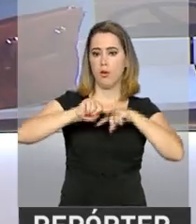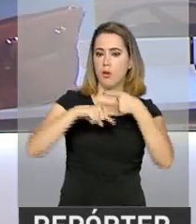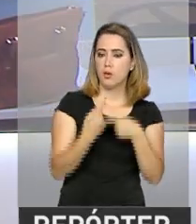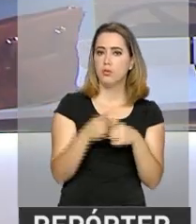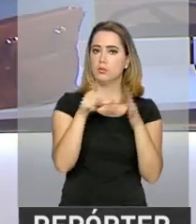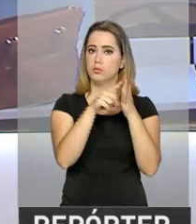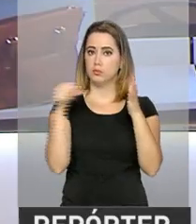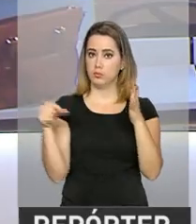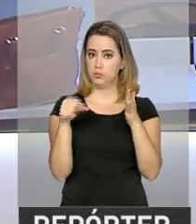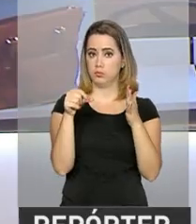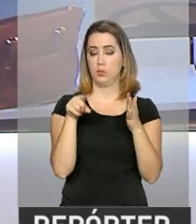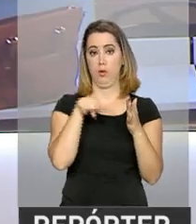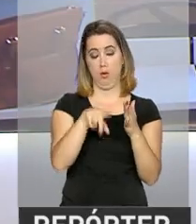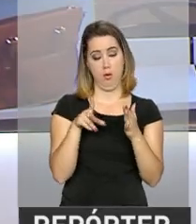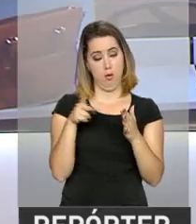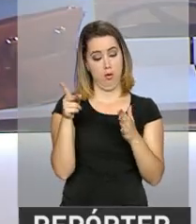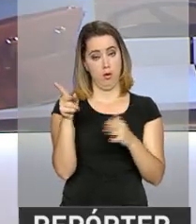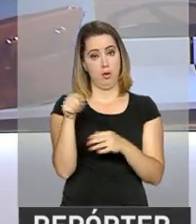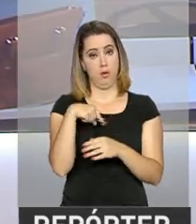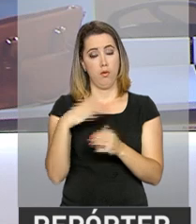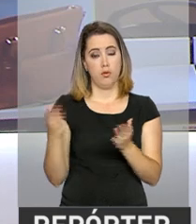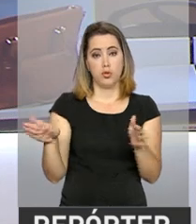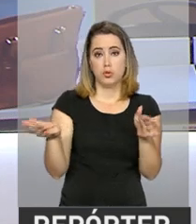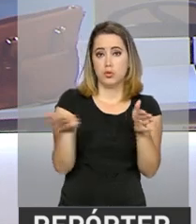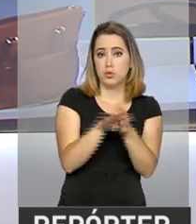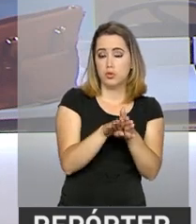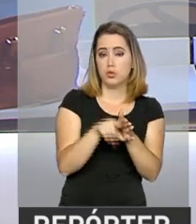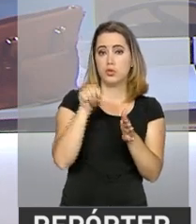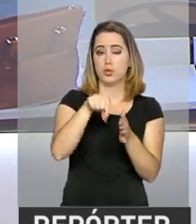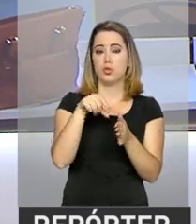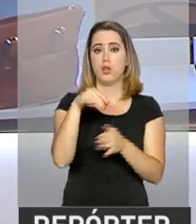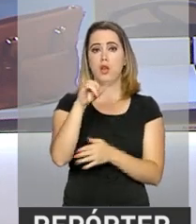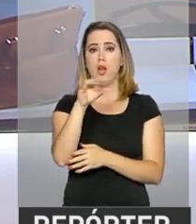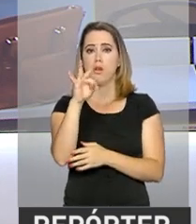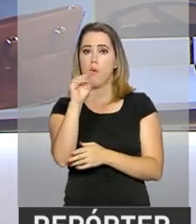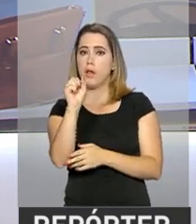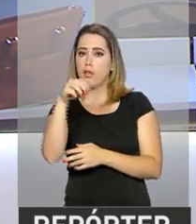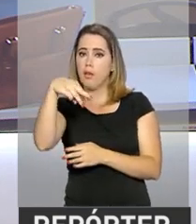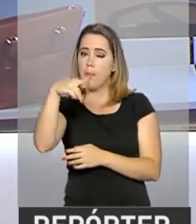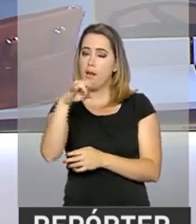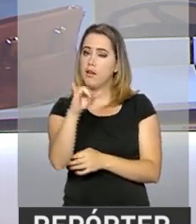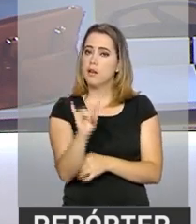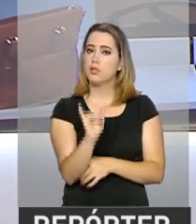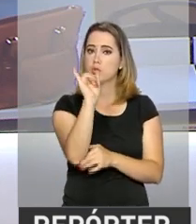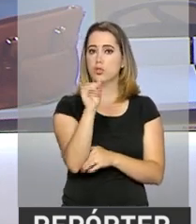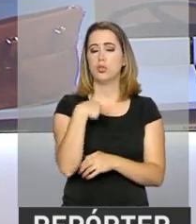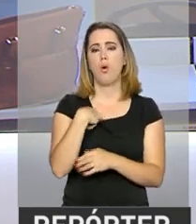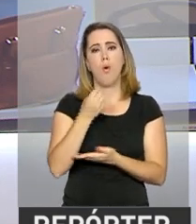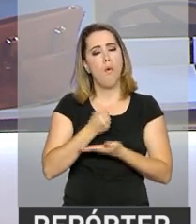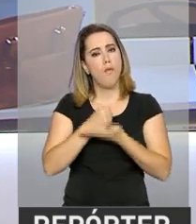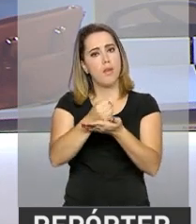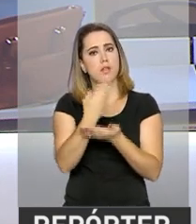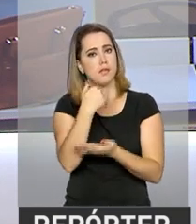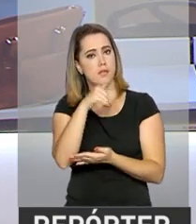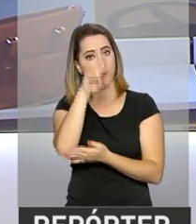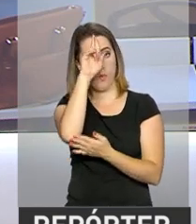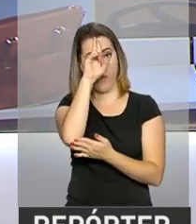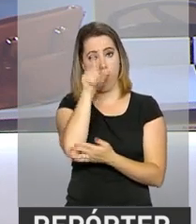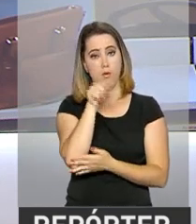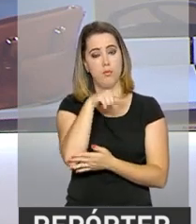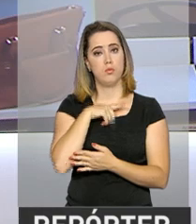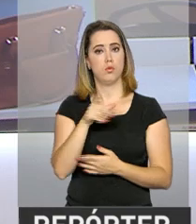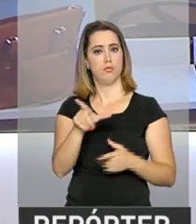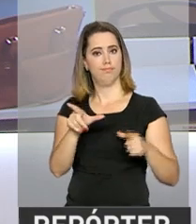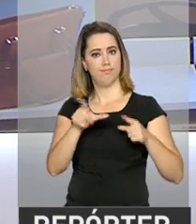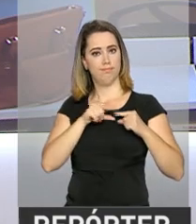Palácio do Planalto as comitivas seguiram para o Itamarati lá foi oferecido um almoço em homenagem a Maurício macri que recebeu a condecoração do